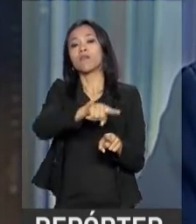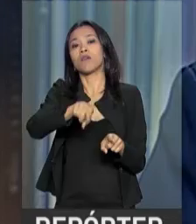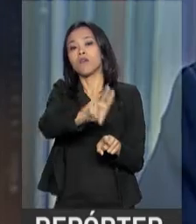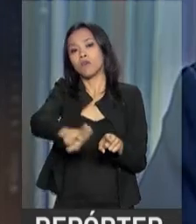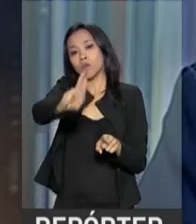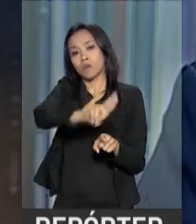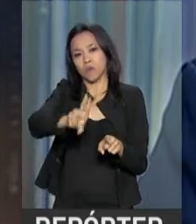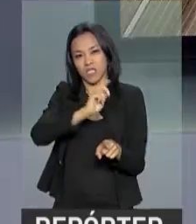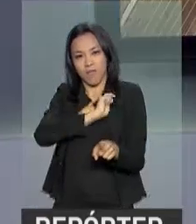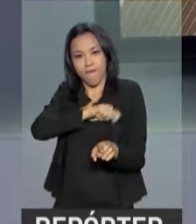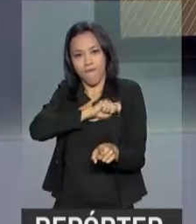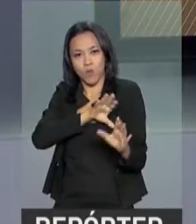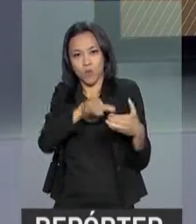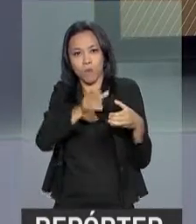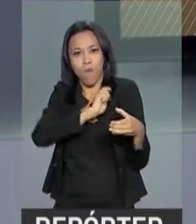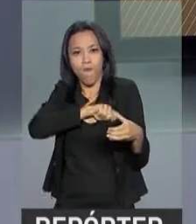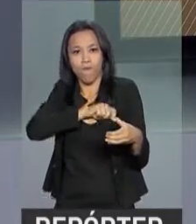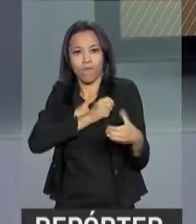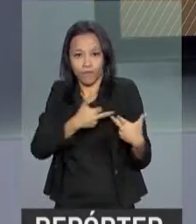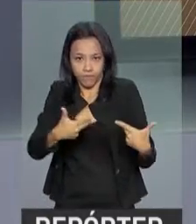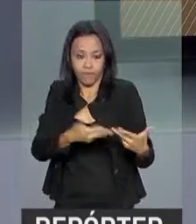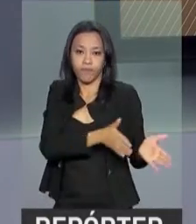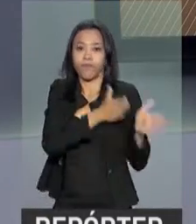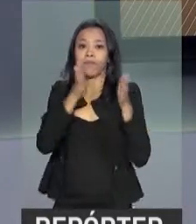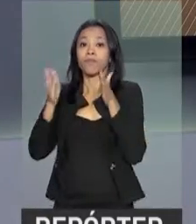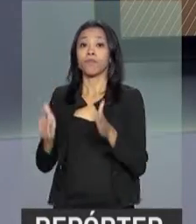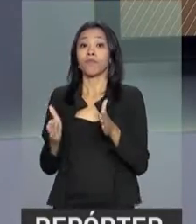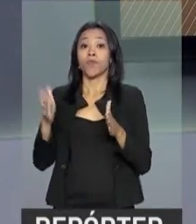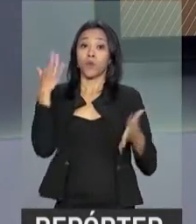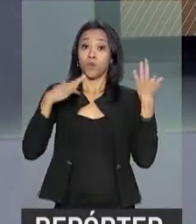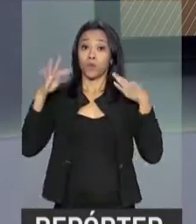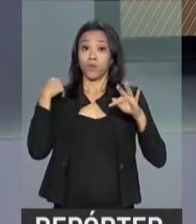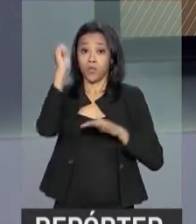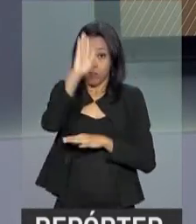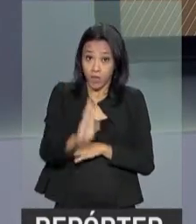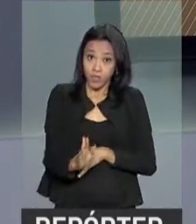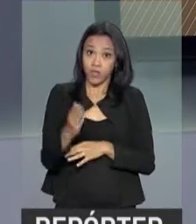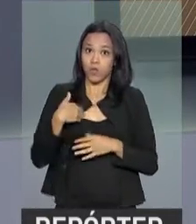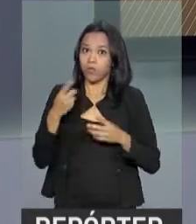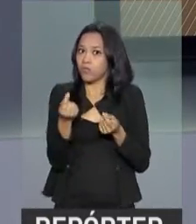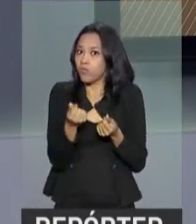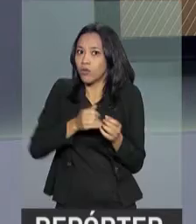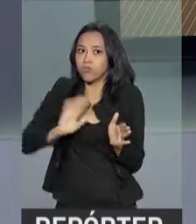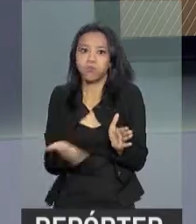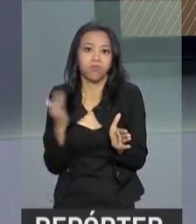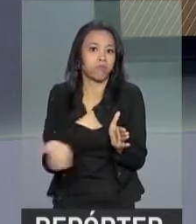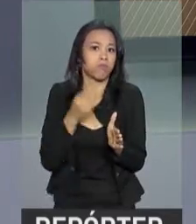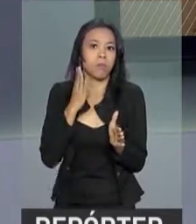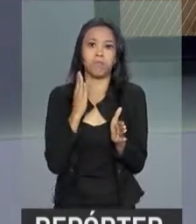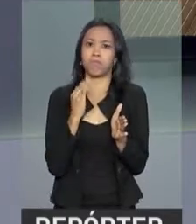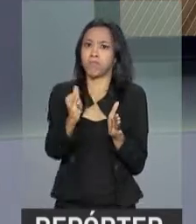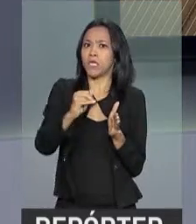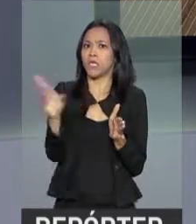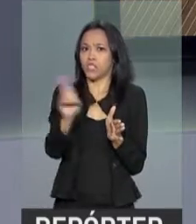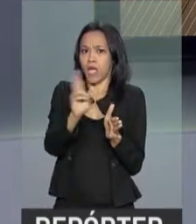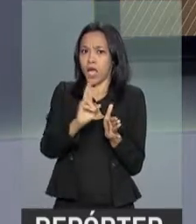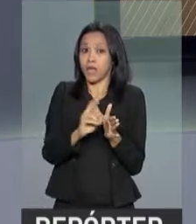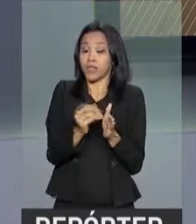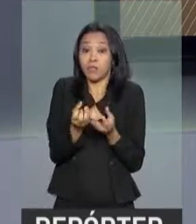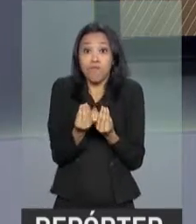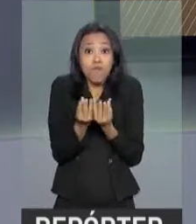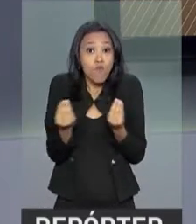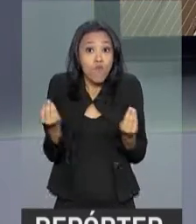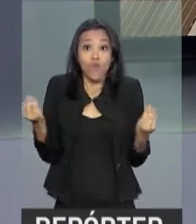desses criminosos o turismo no brasil movimenta bilhões de reais e gera milhões de empregos no país